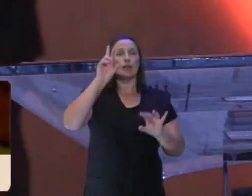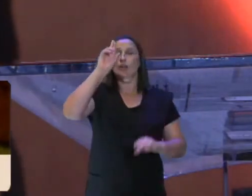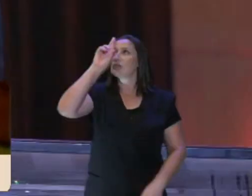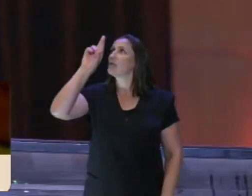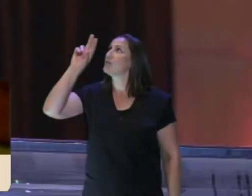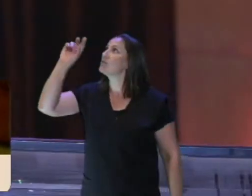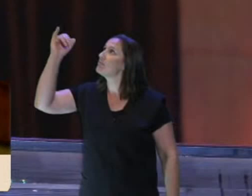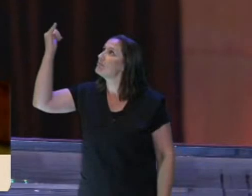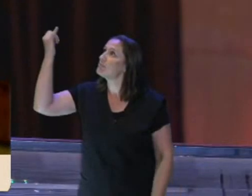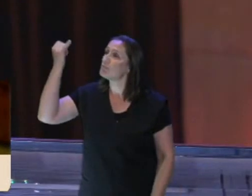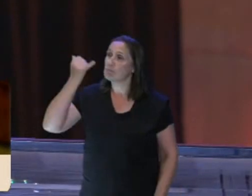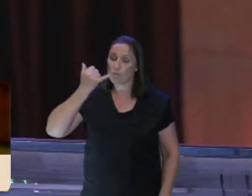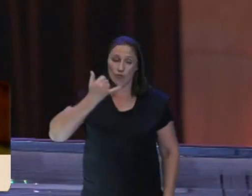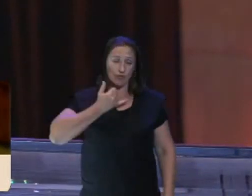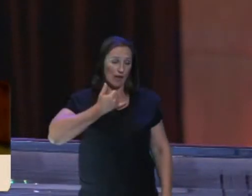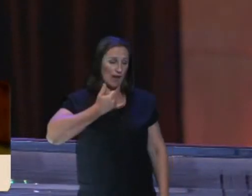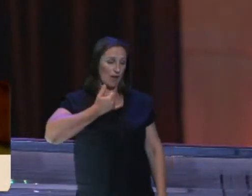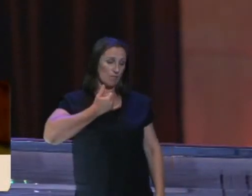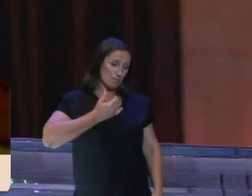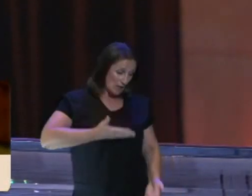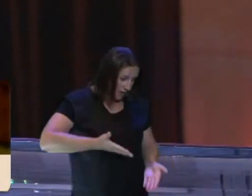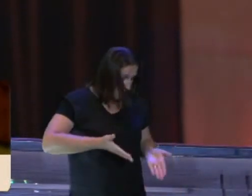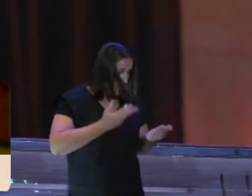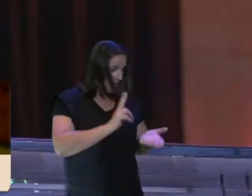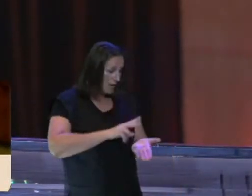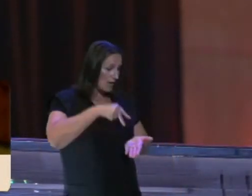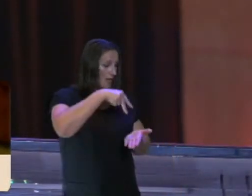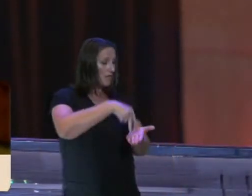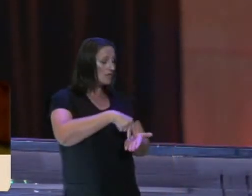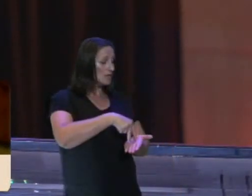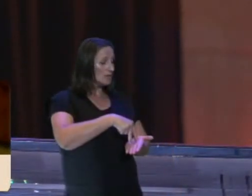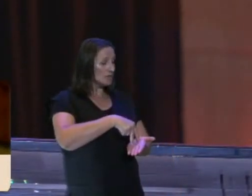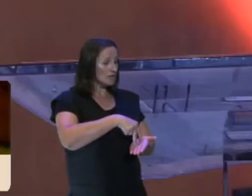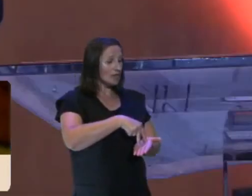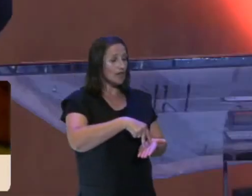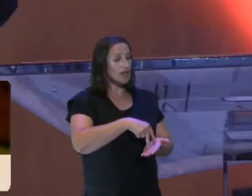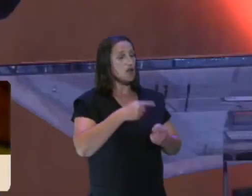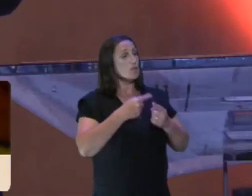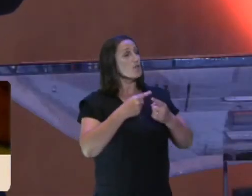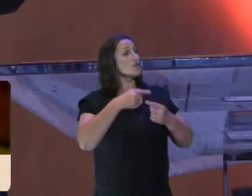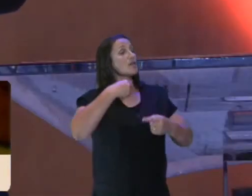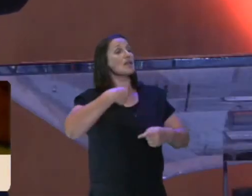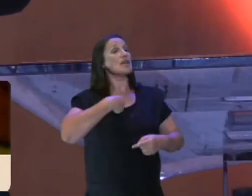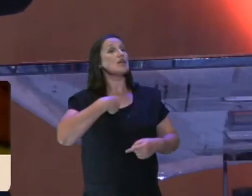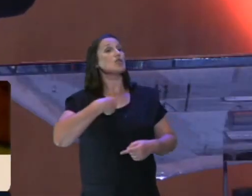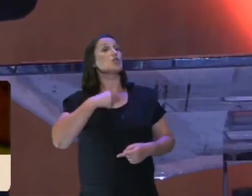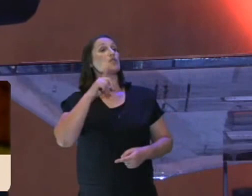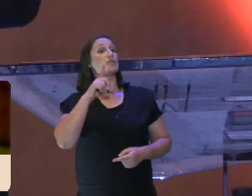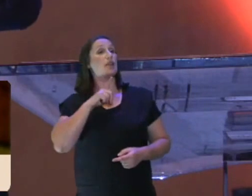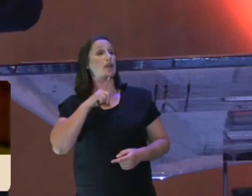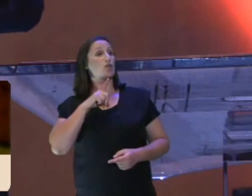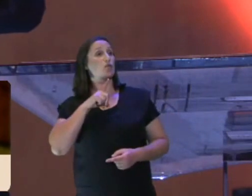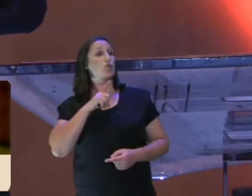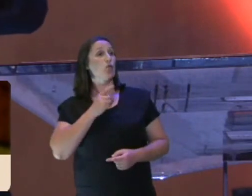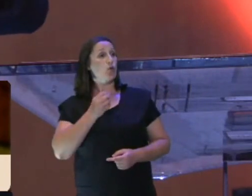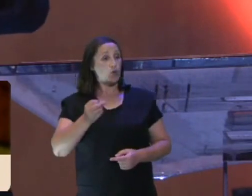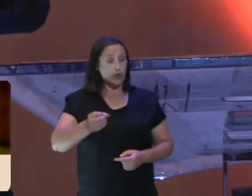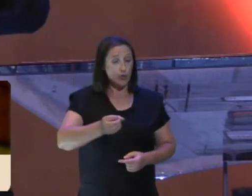dizer assim: levanta, sai daí, porque eu tenho um novo propósito para